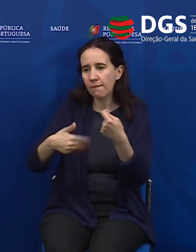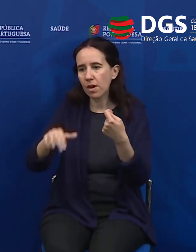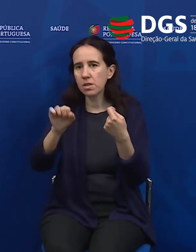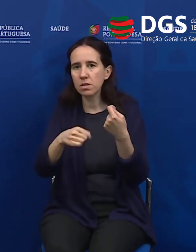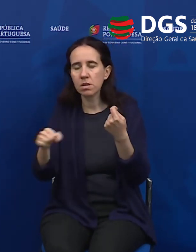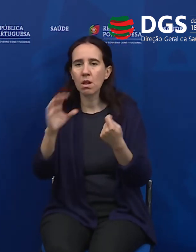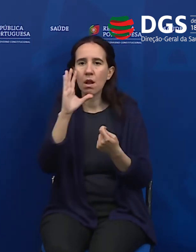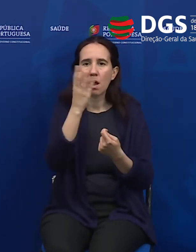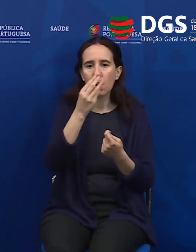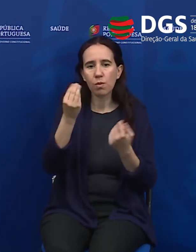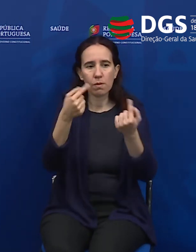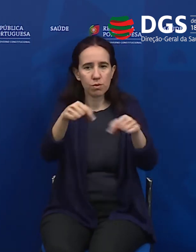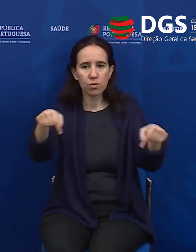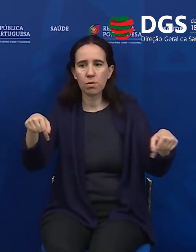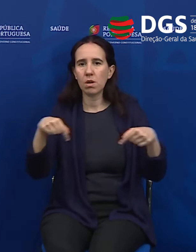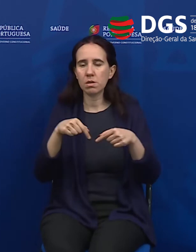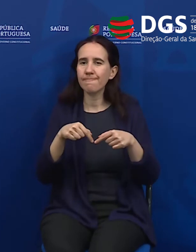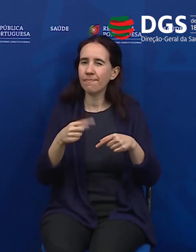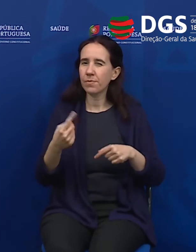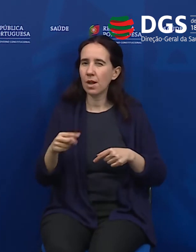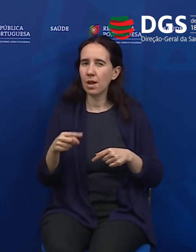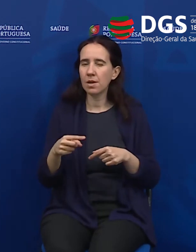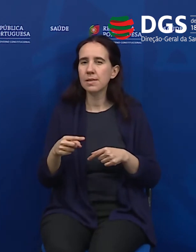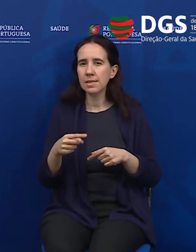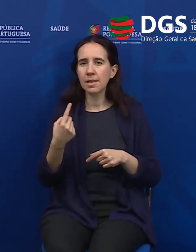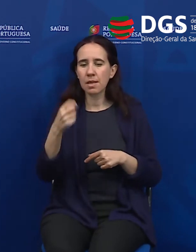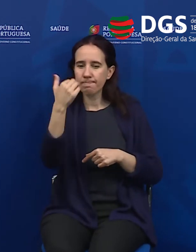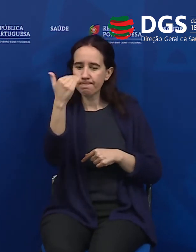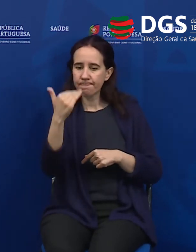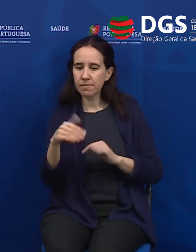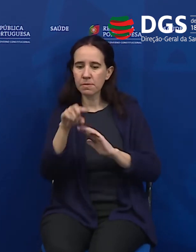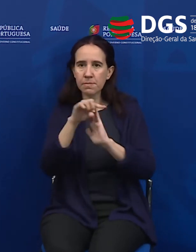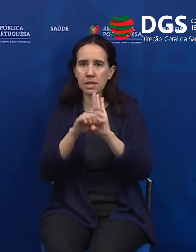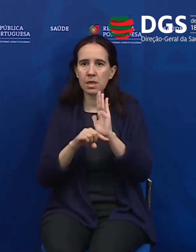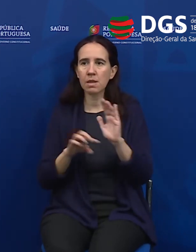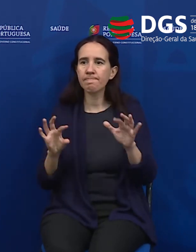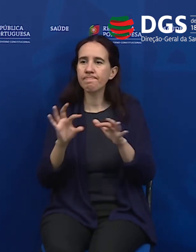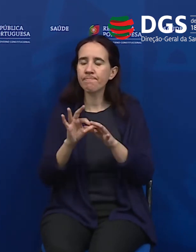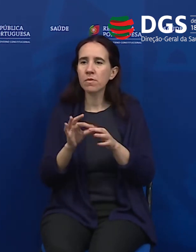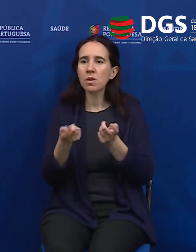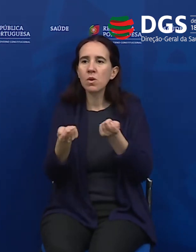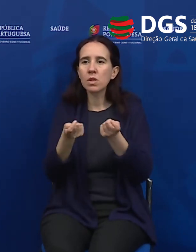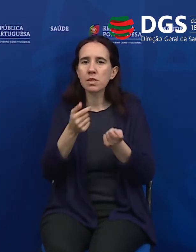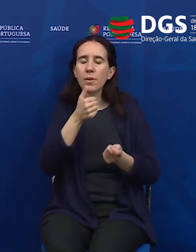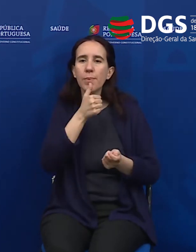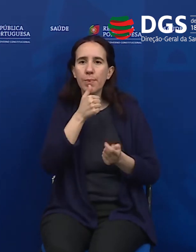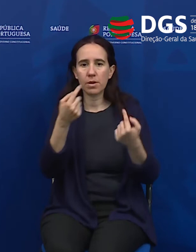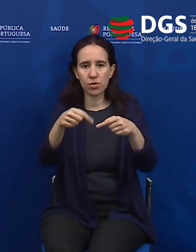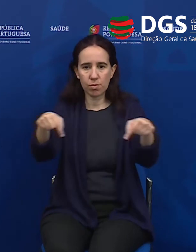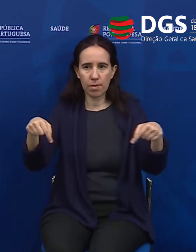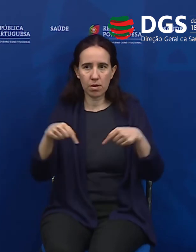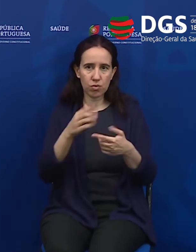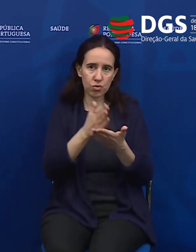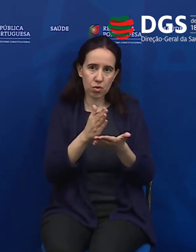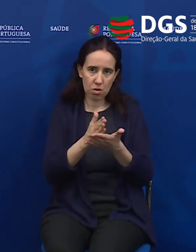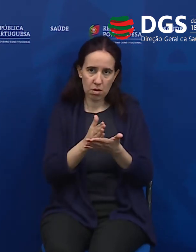entre os alunos, dos espaços. Portanto, há aqui uma série de medidas que têm a ver com a organização do espaço